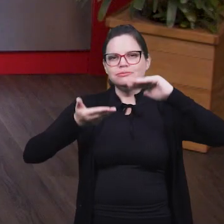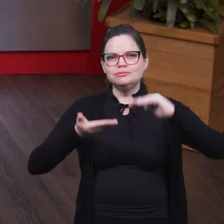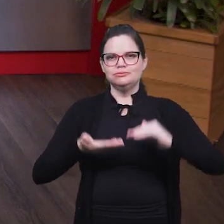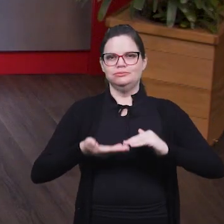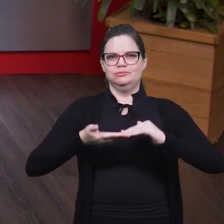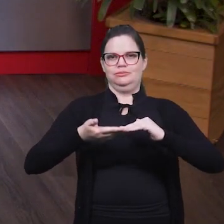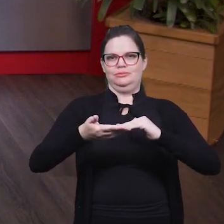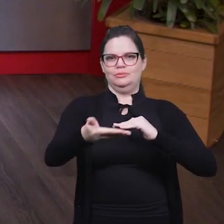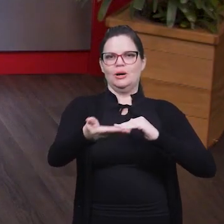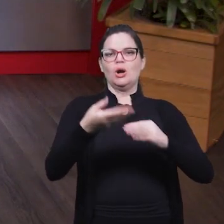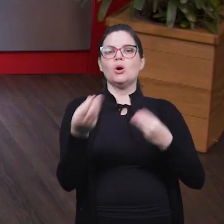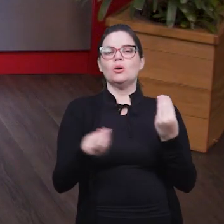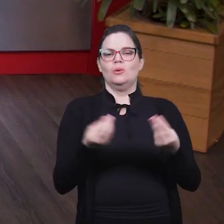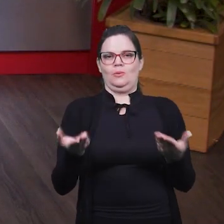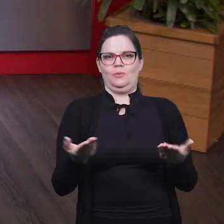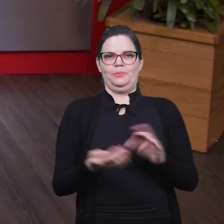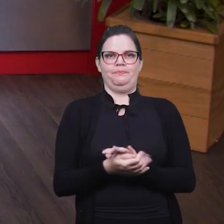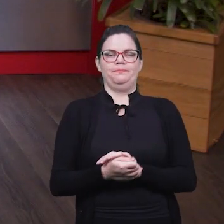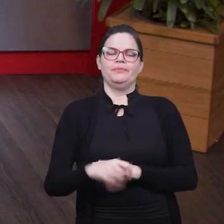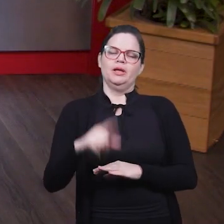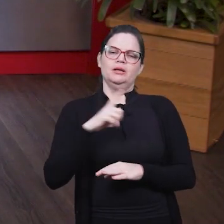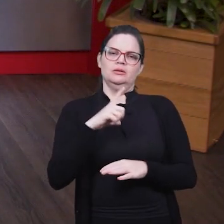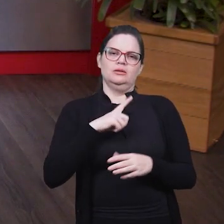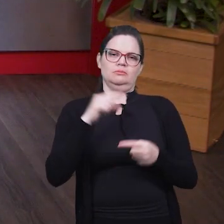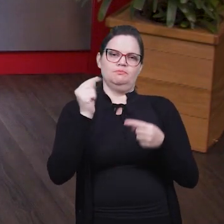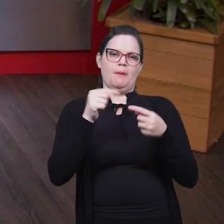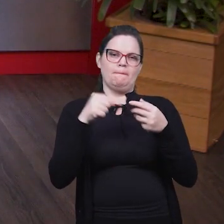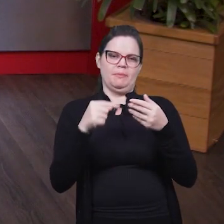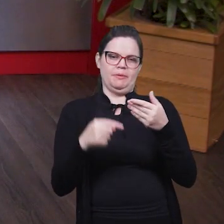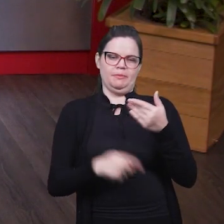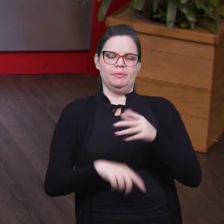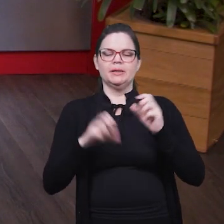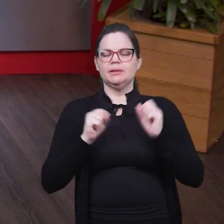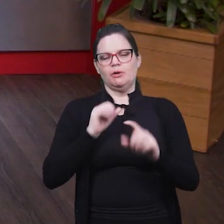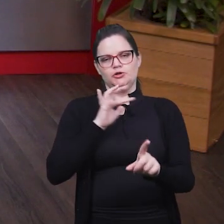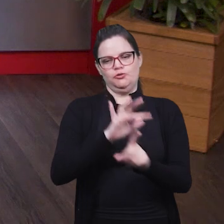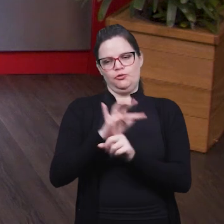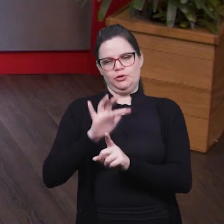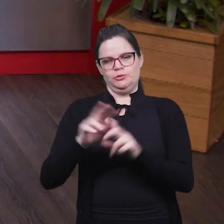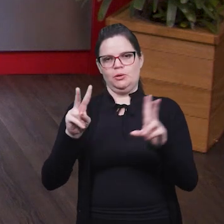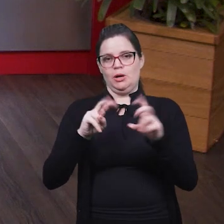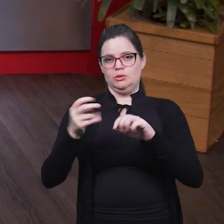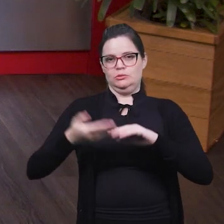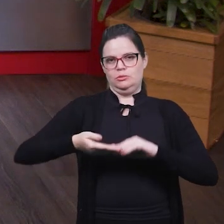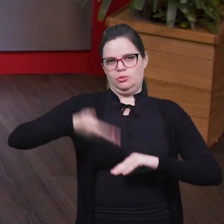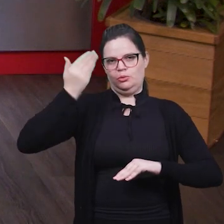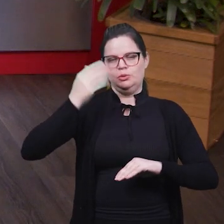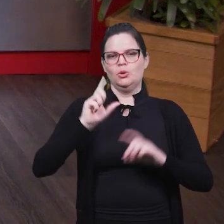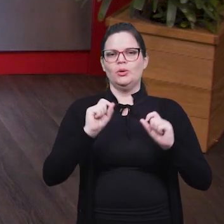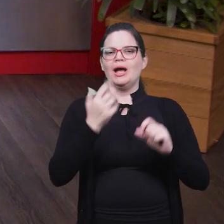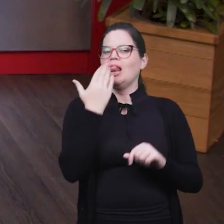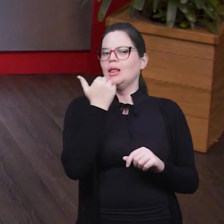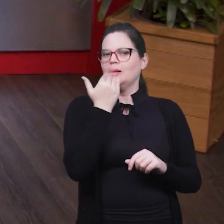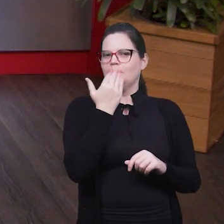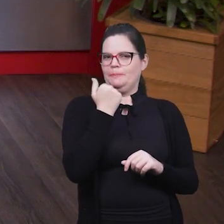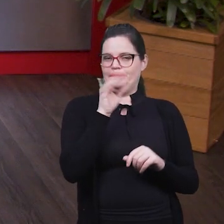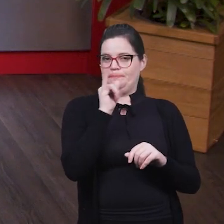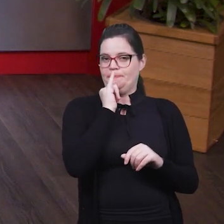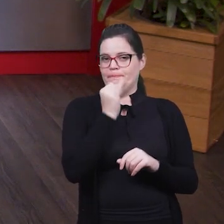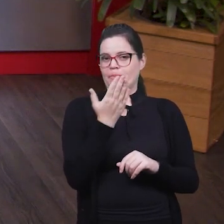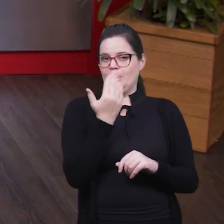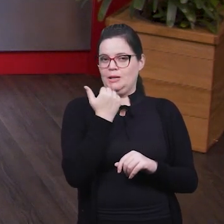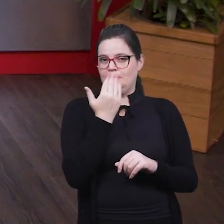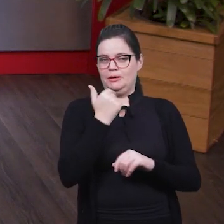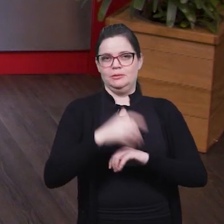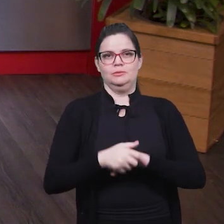Existem inúmeros fatores que podem influenciar na glicemia alta, como alimentação, com a